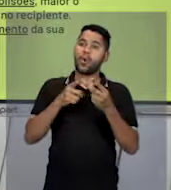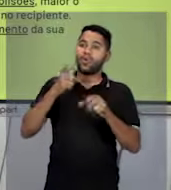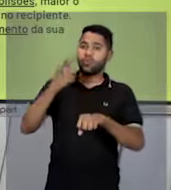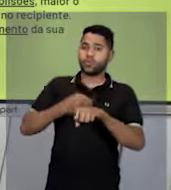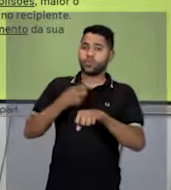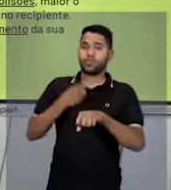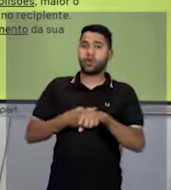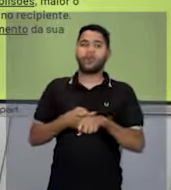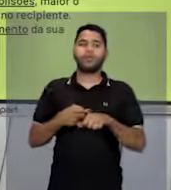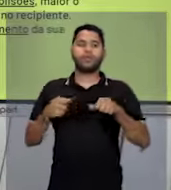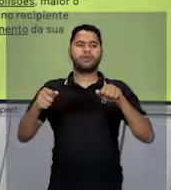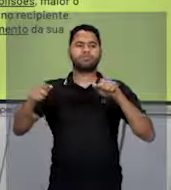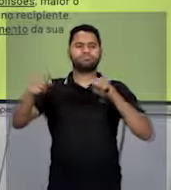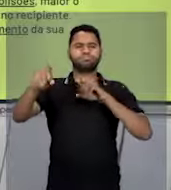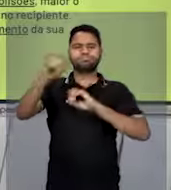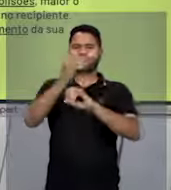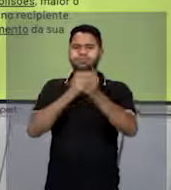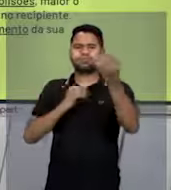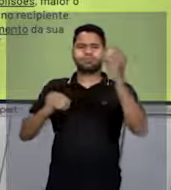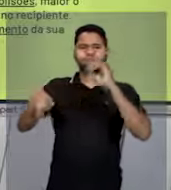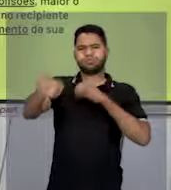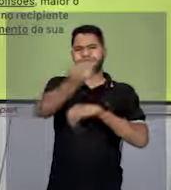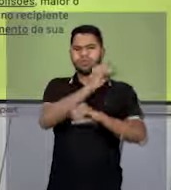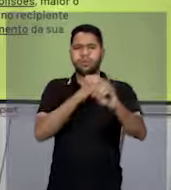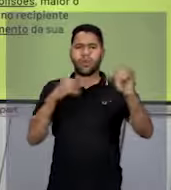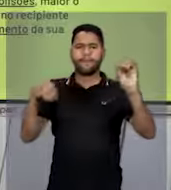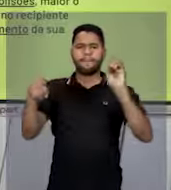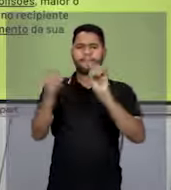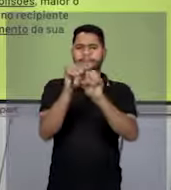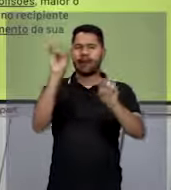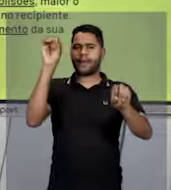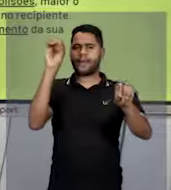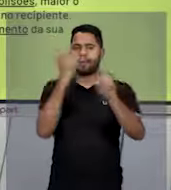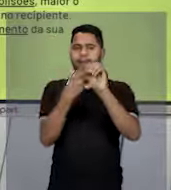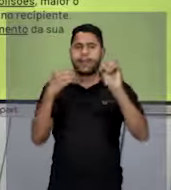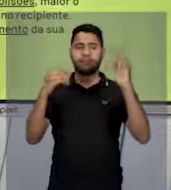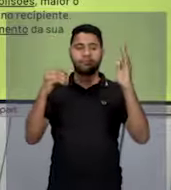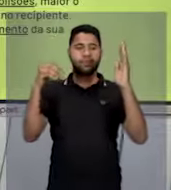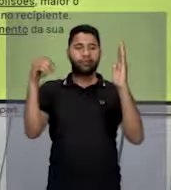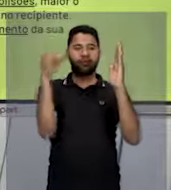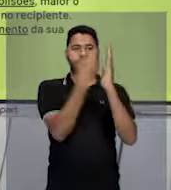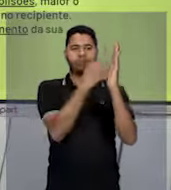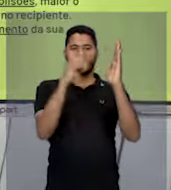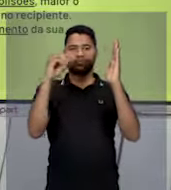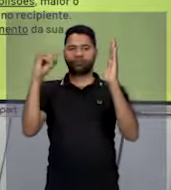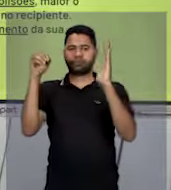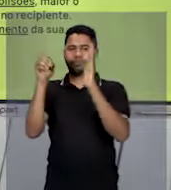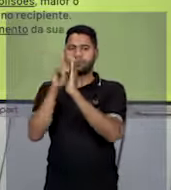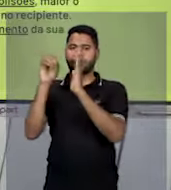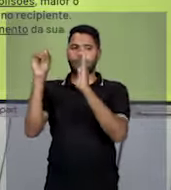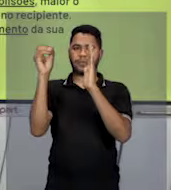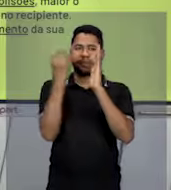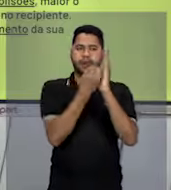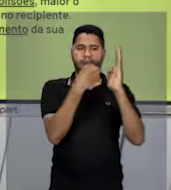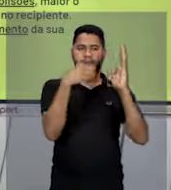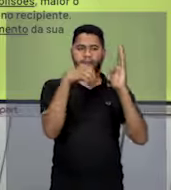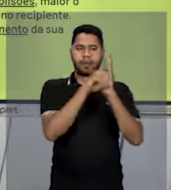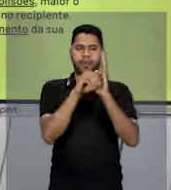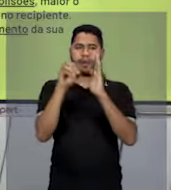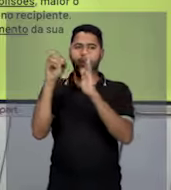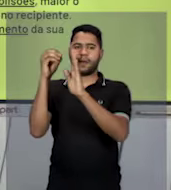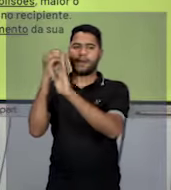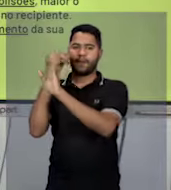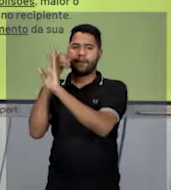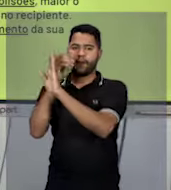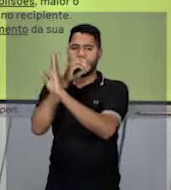ele bata com muito mais frequência nas paredes do recipiente que o contém. E ao